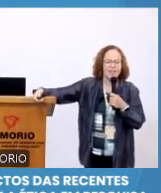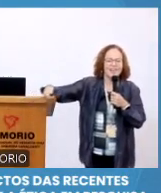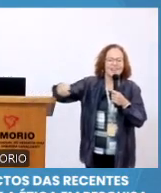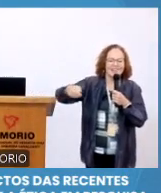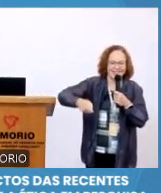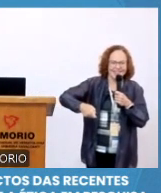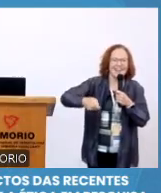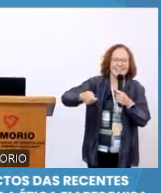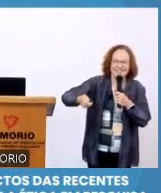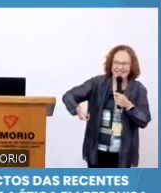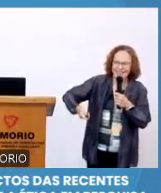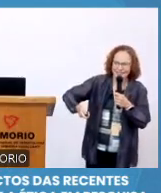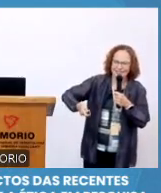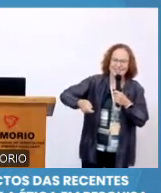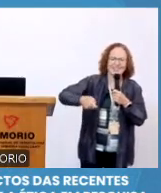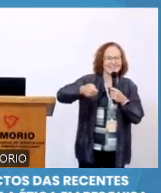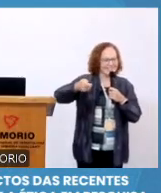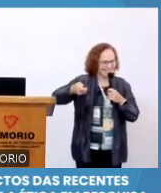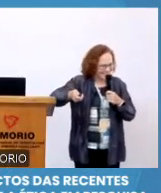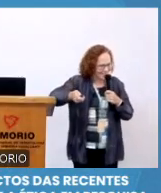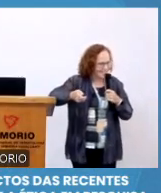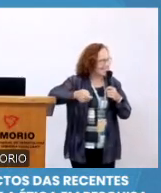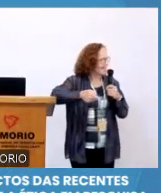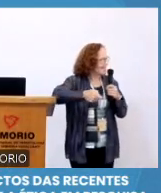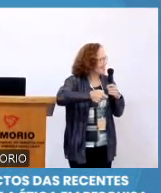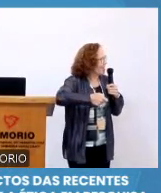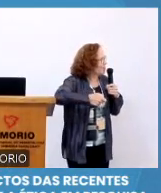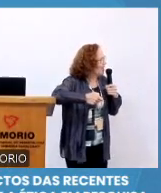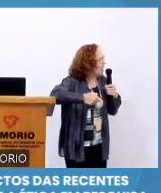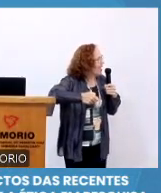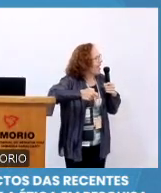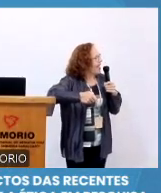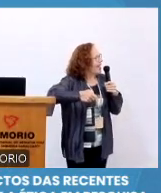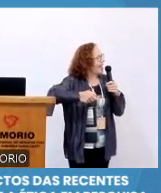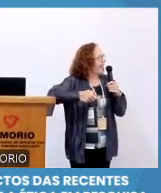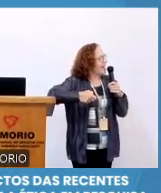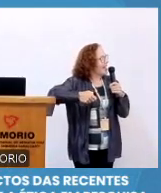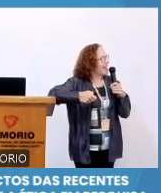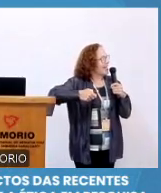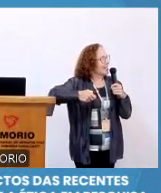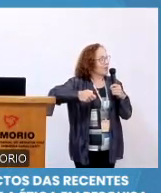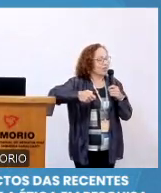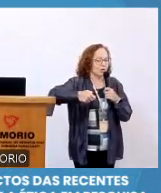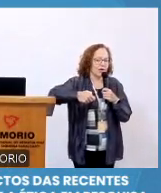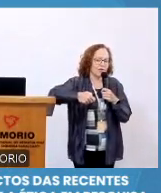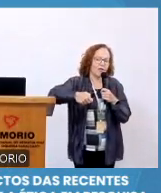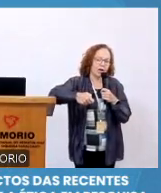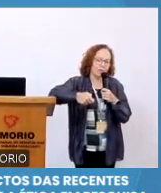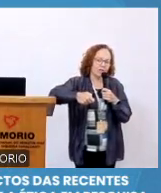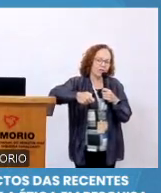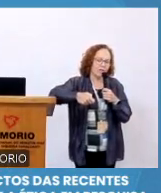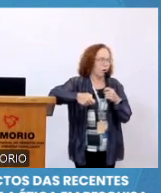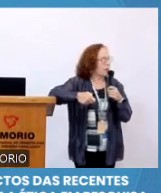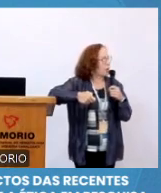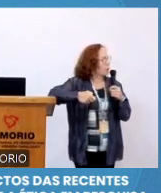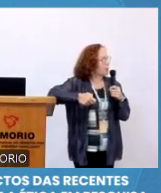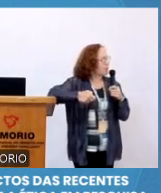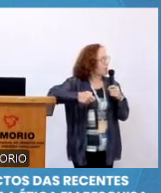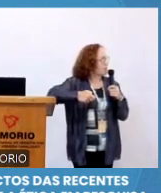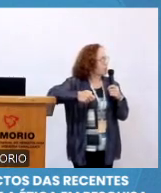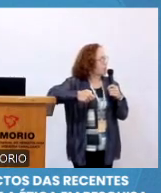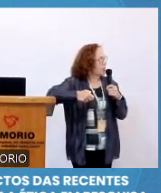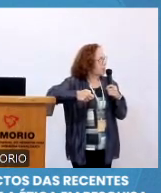sigilosos, certo? Mas a gente sabe. Então, isso é fora a plataforma,